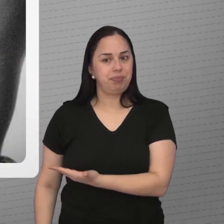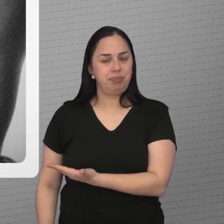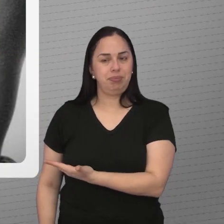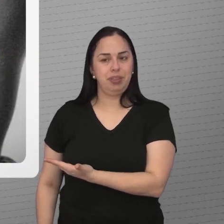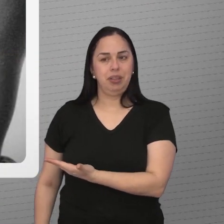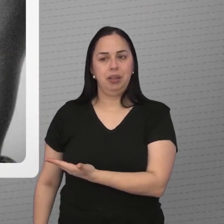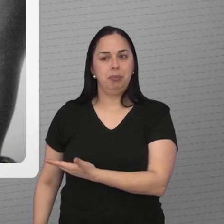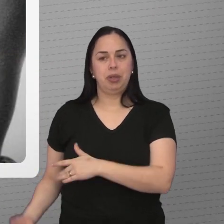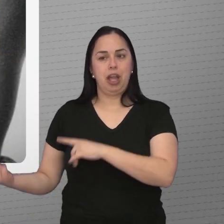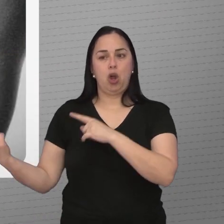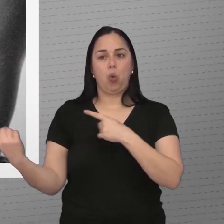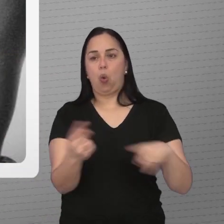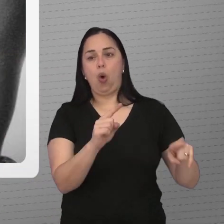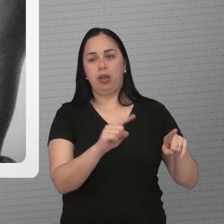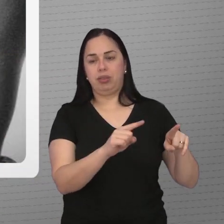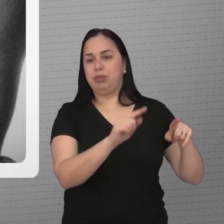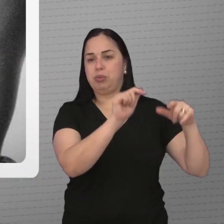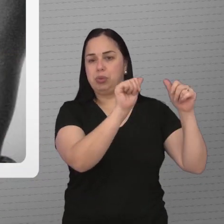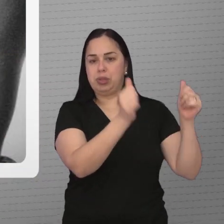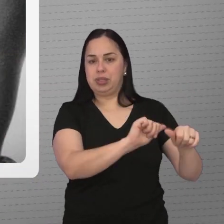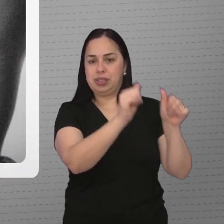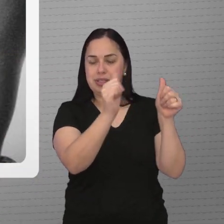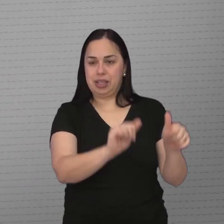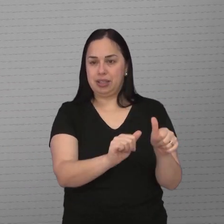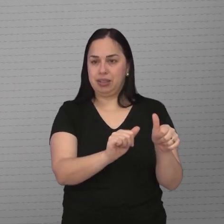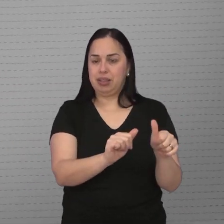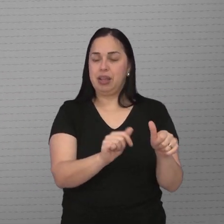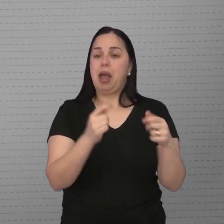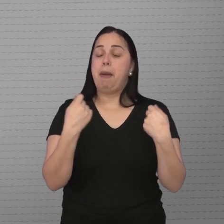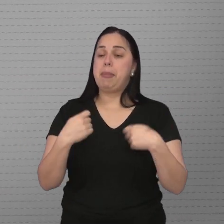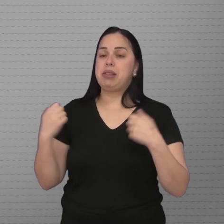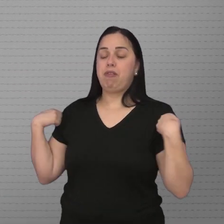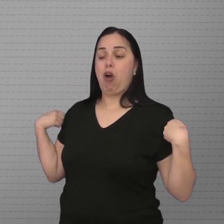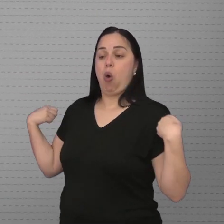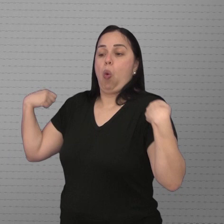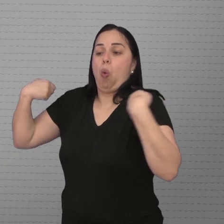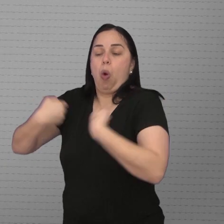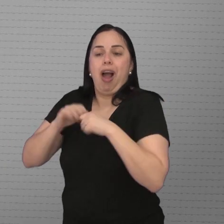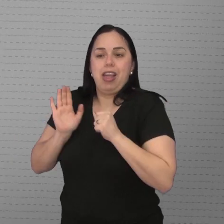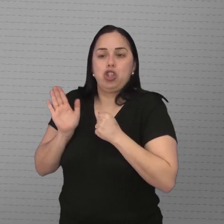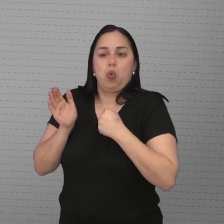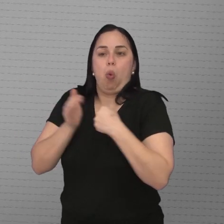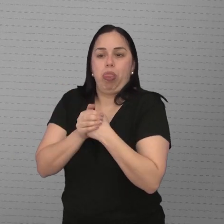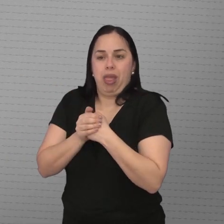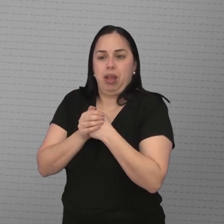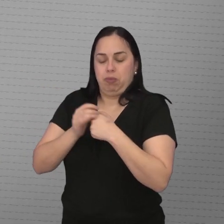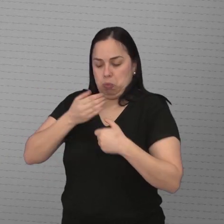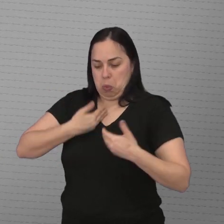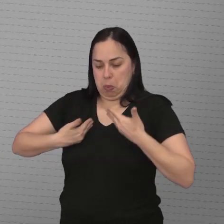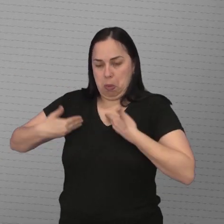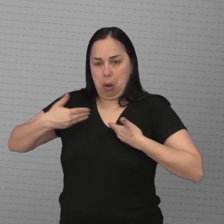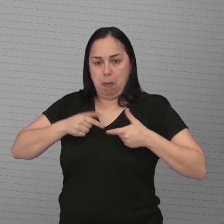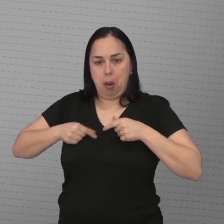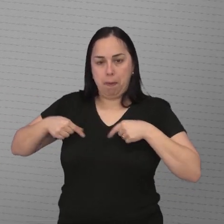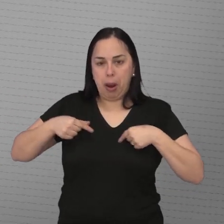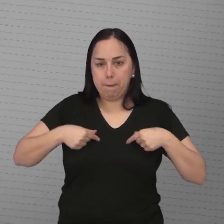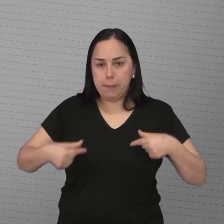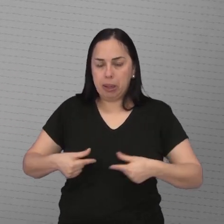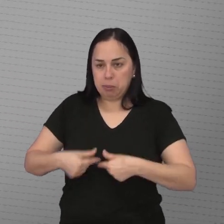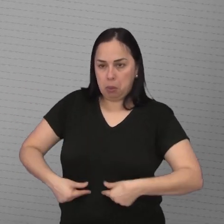eram hereges contra um deus, contra os santos. E obrigava ele a usar uma túnica e esconder, apagar